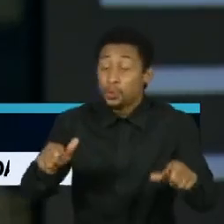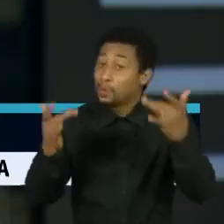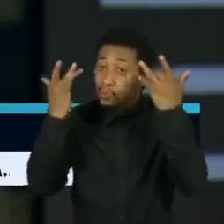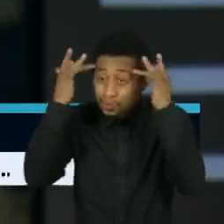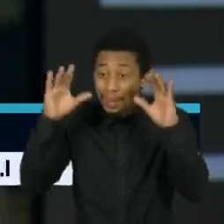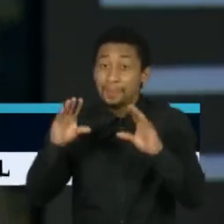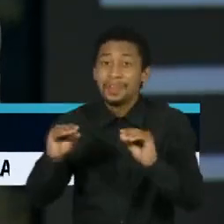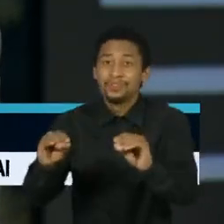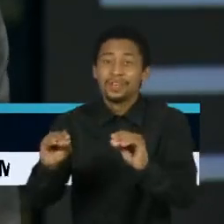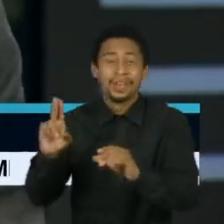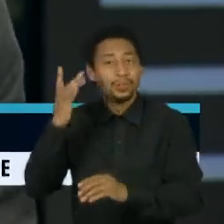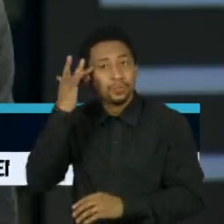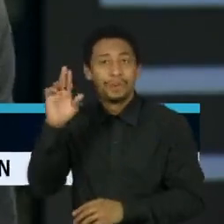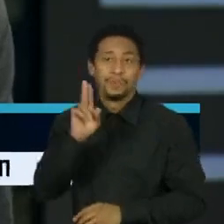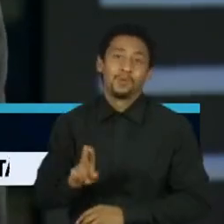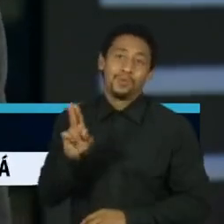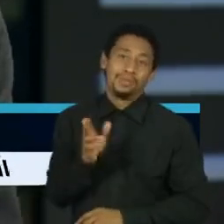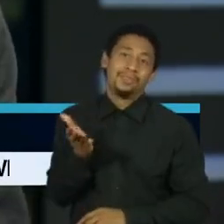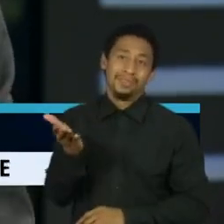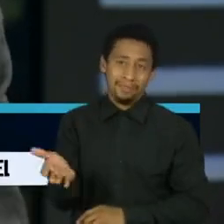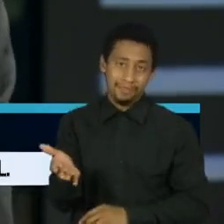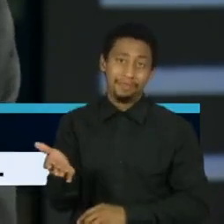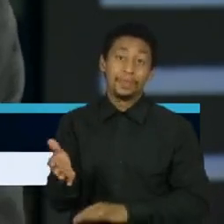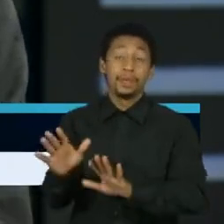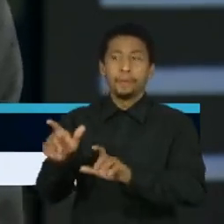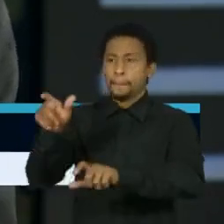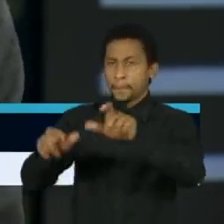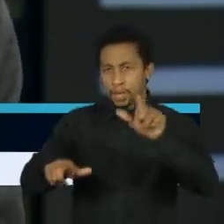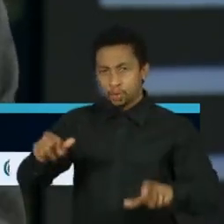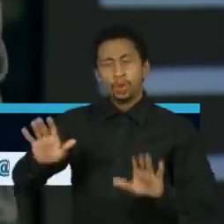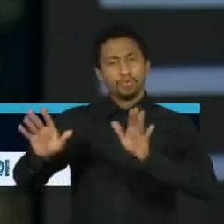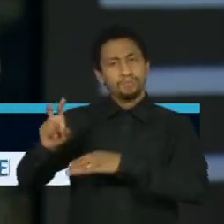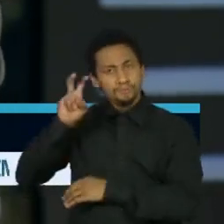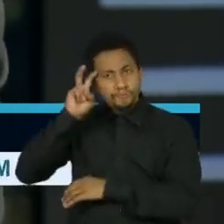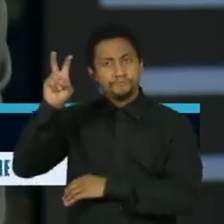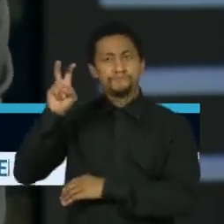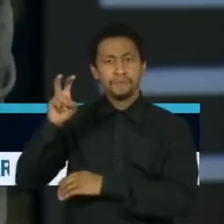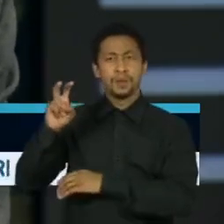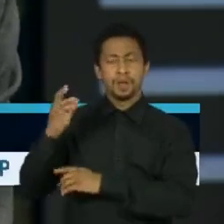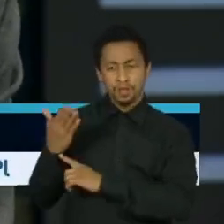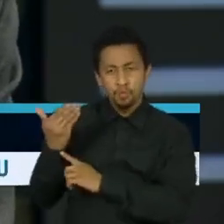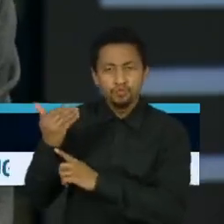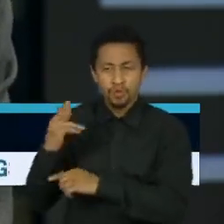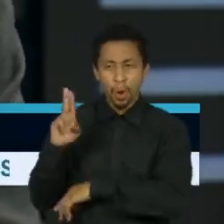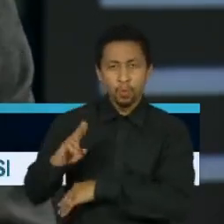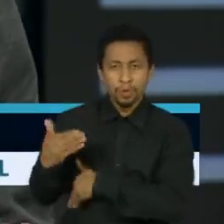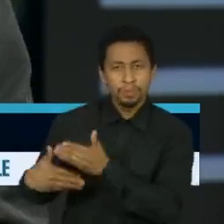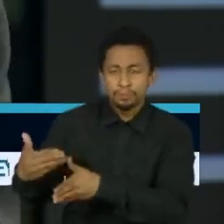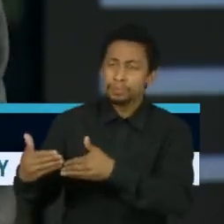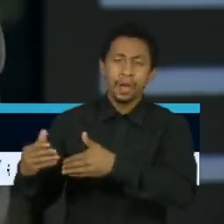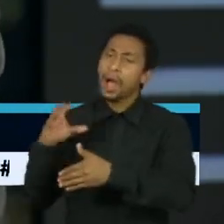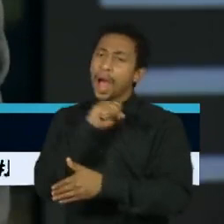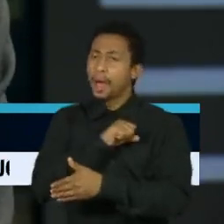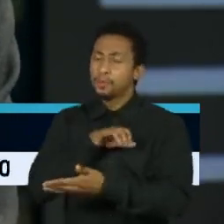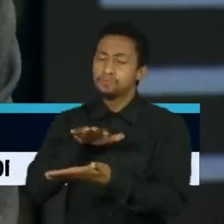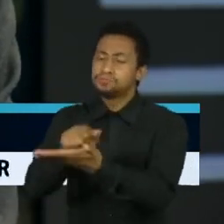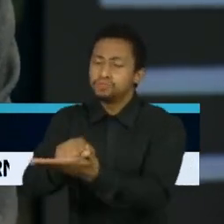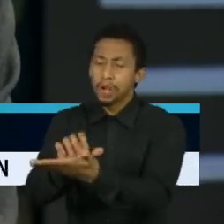da demanda também. A demanda, assim, o pessoal que é tecnologicamente ligado avançou rápido. Agora, tem gente